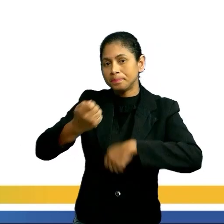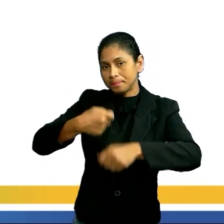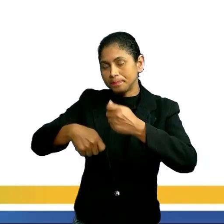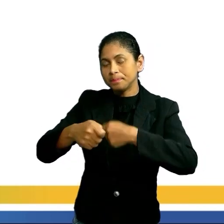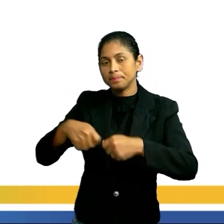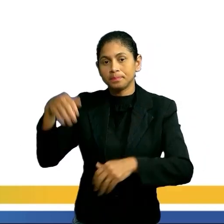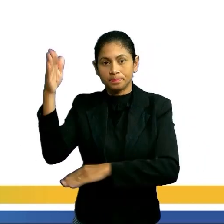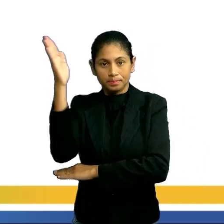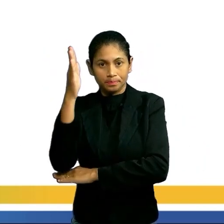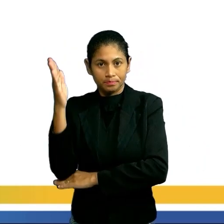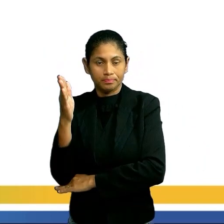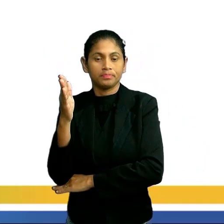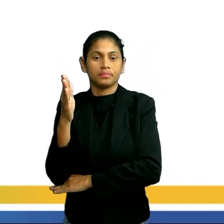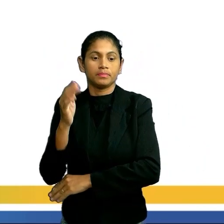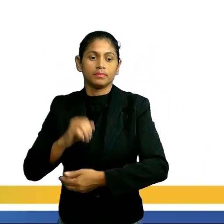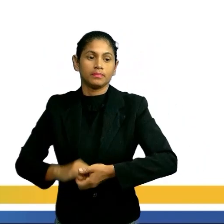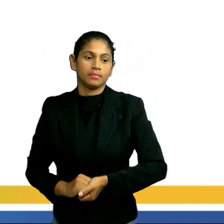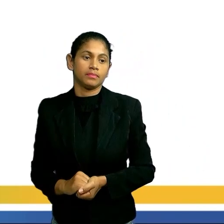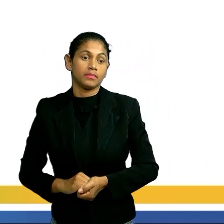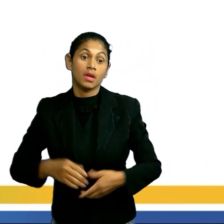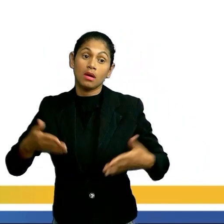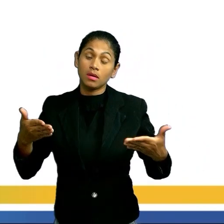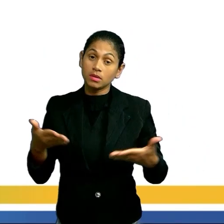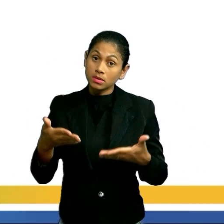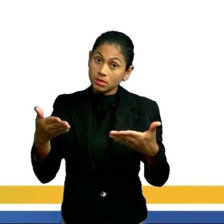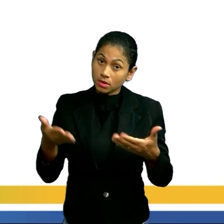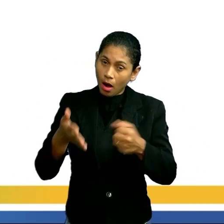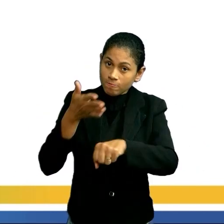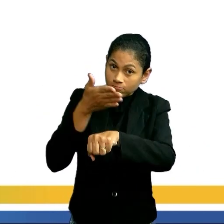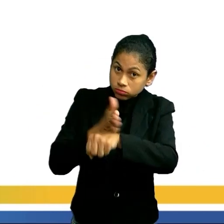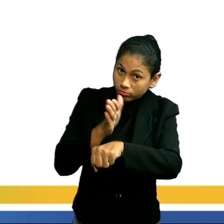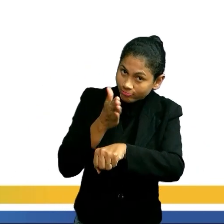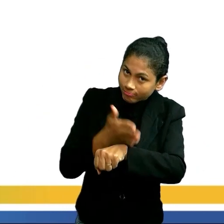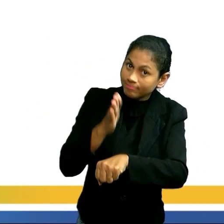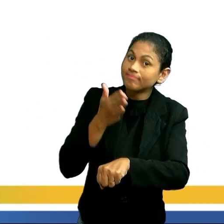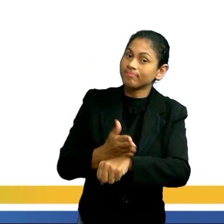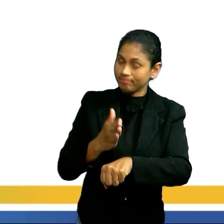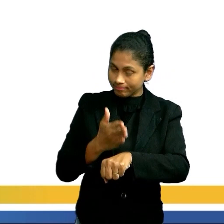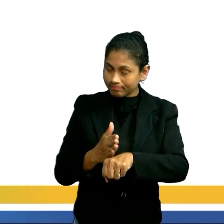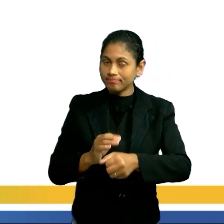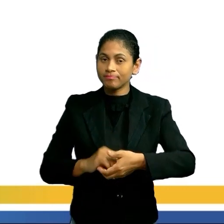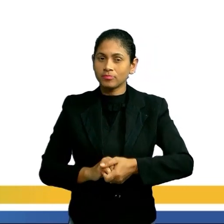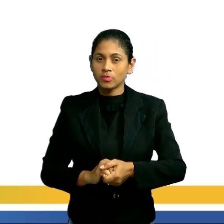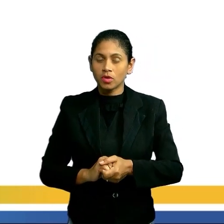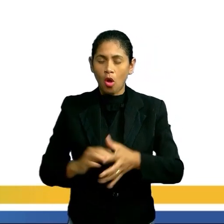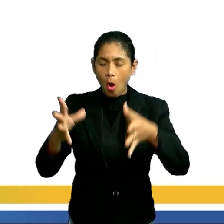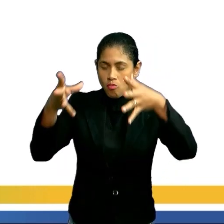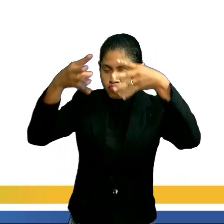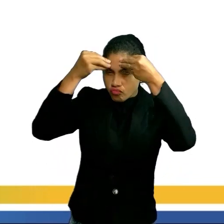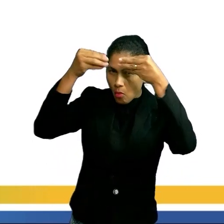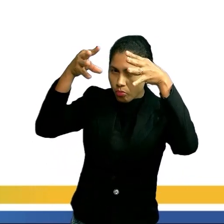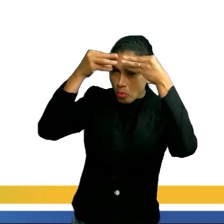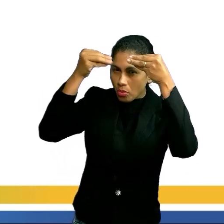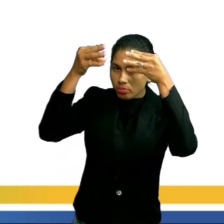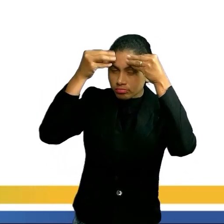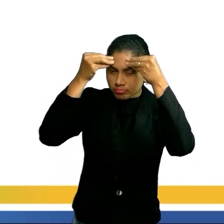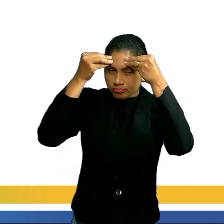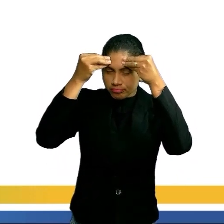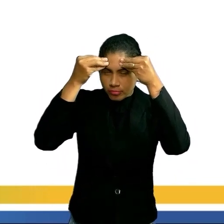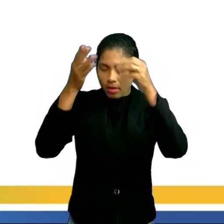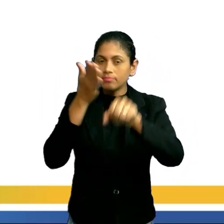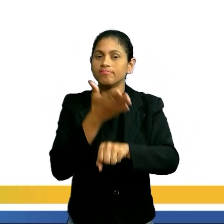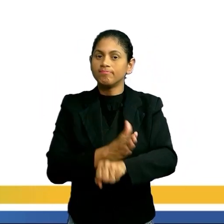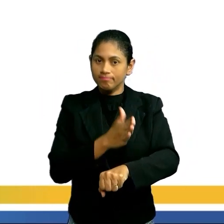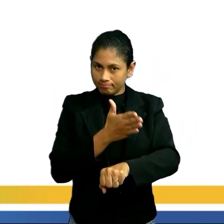momento. Agora a gente vai praticar, né? A gente vai pegar tudo aquilo que a professora já falou e vamos colocar